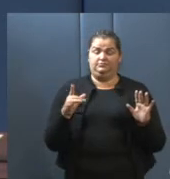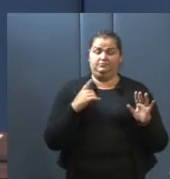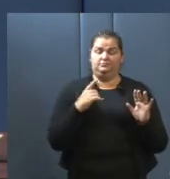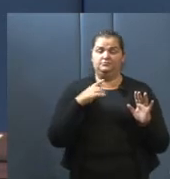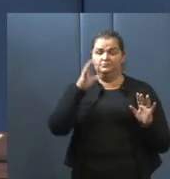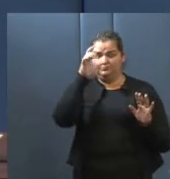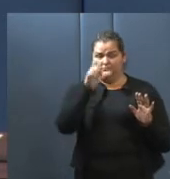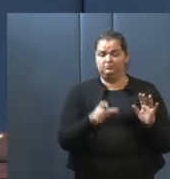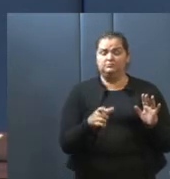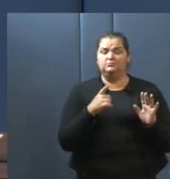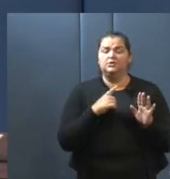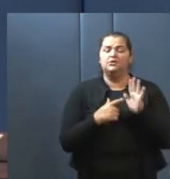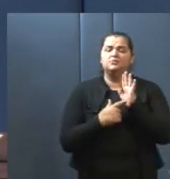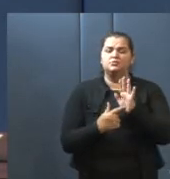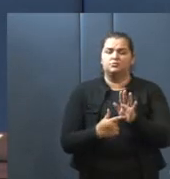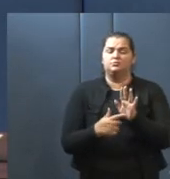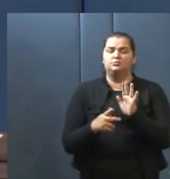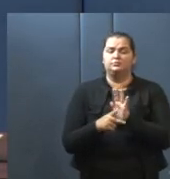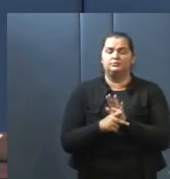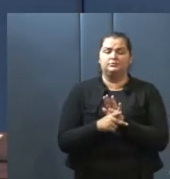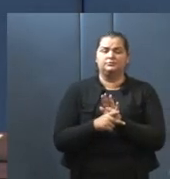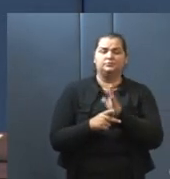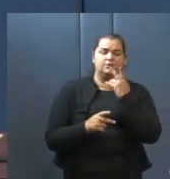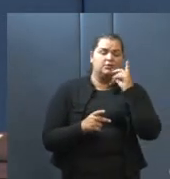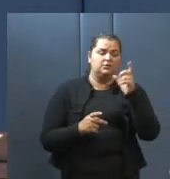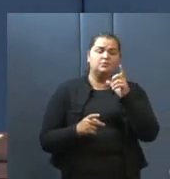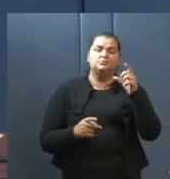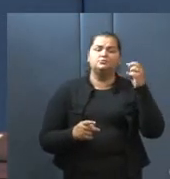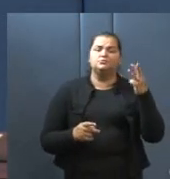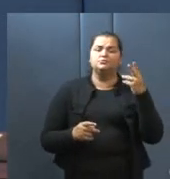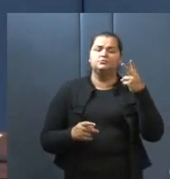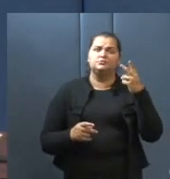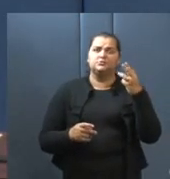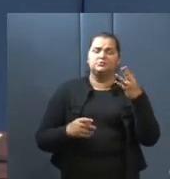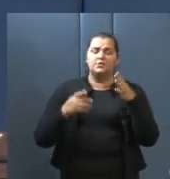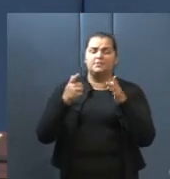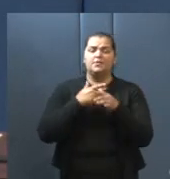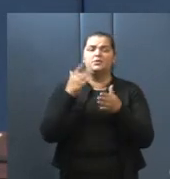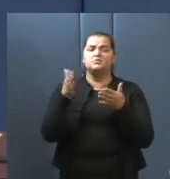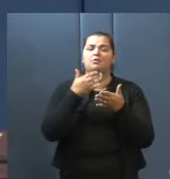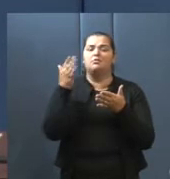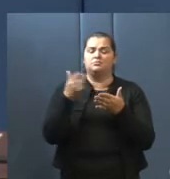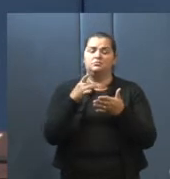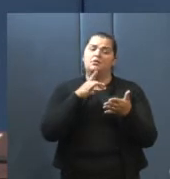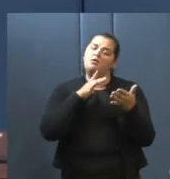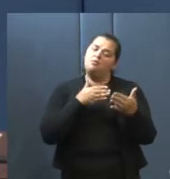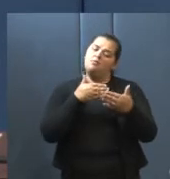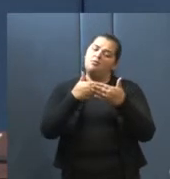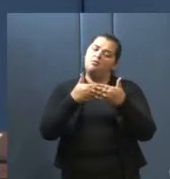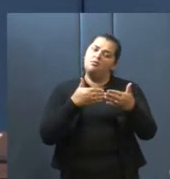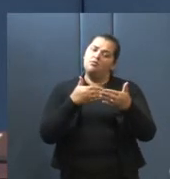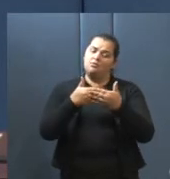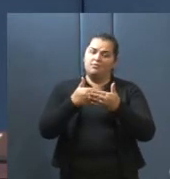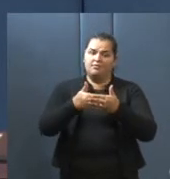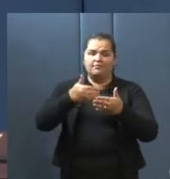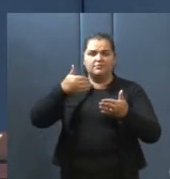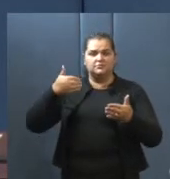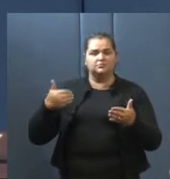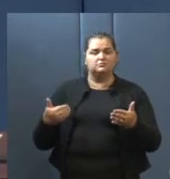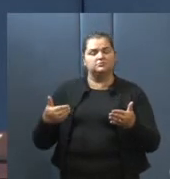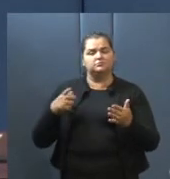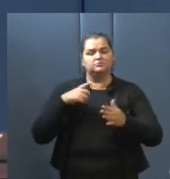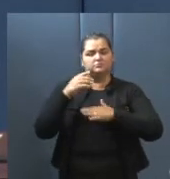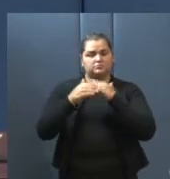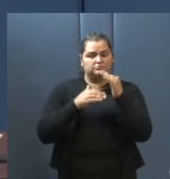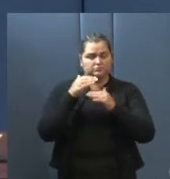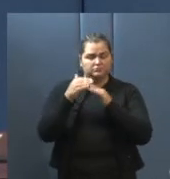o Caio fez e nas palavras que eu falei ali nos 2, 3 primeiros slides. Existe um processo de aproximação e afastamento que está em curso, eu